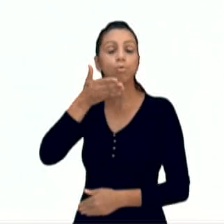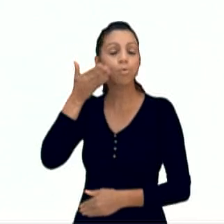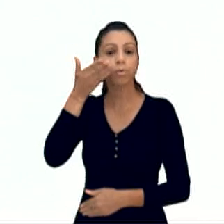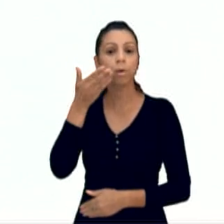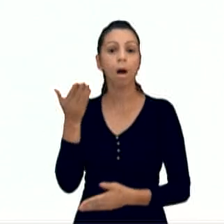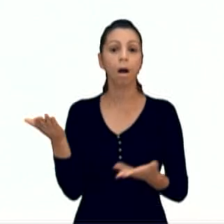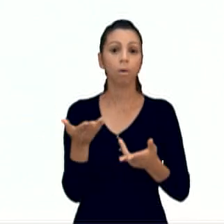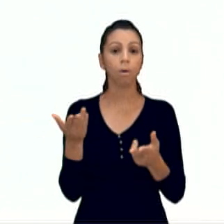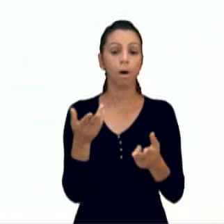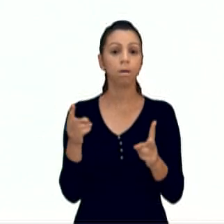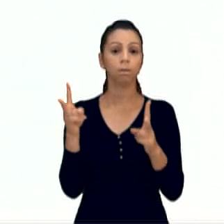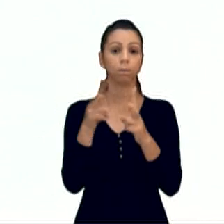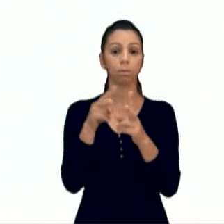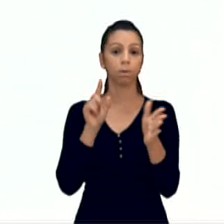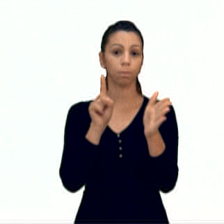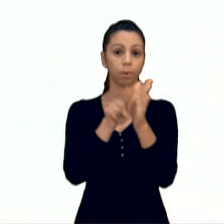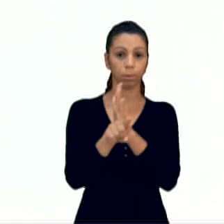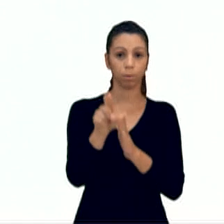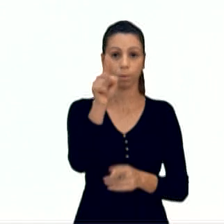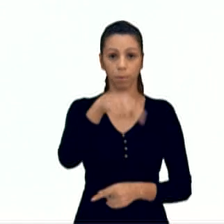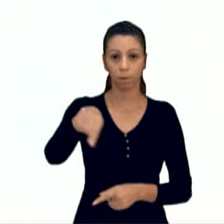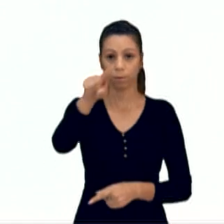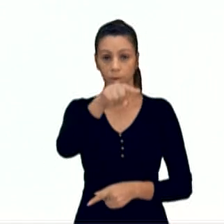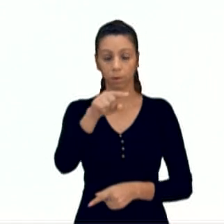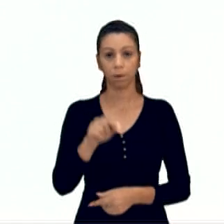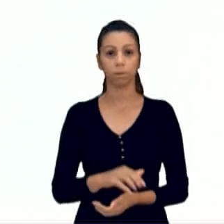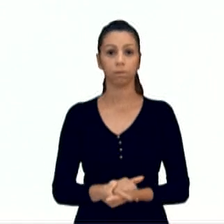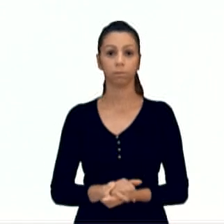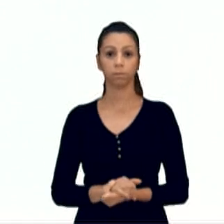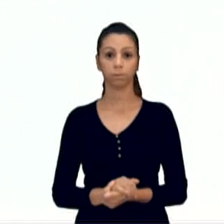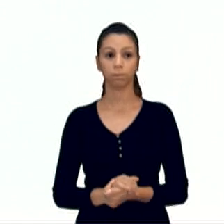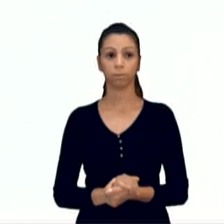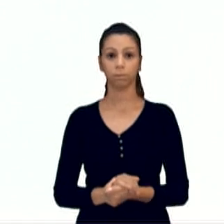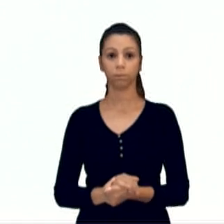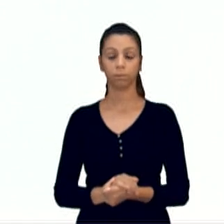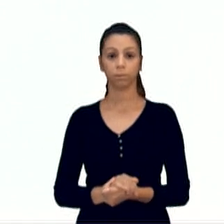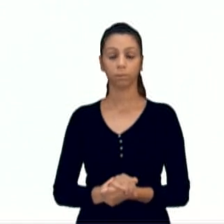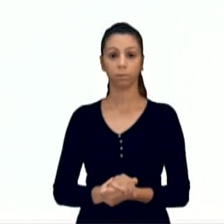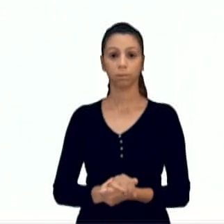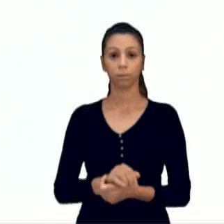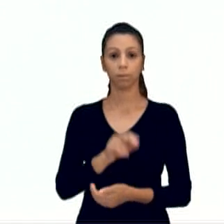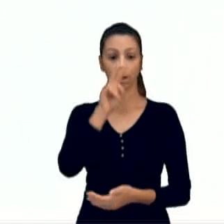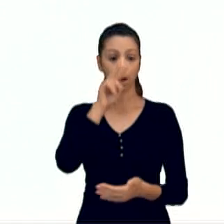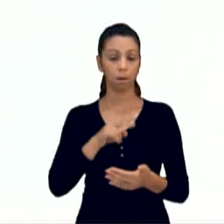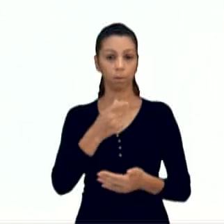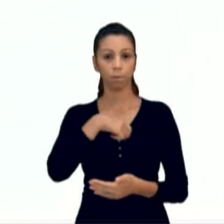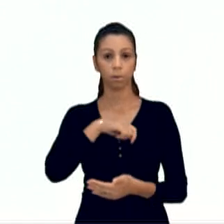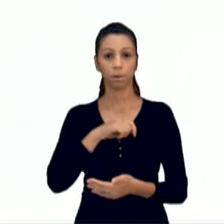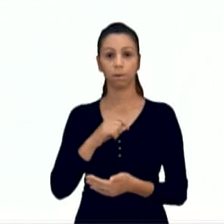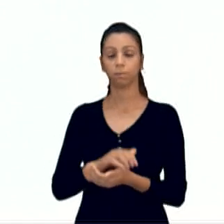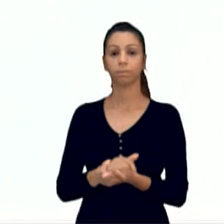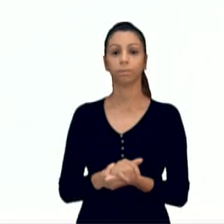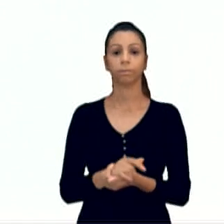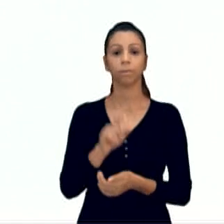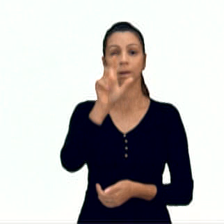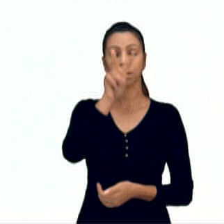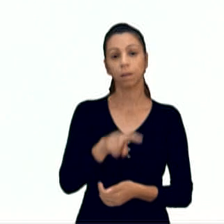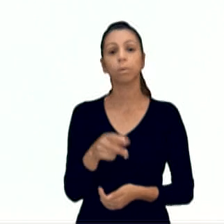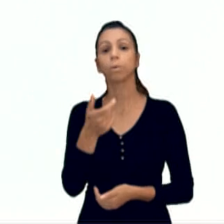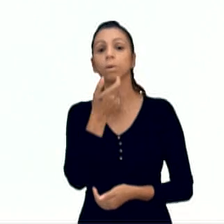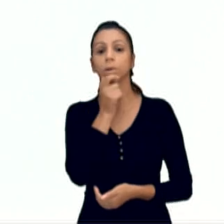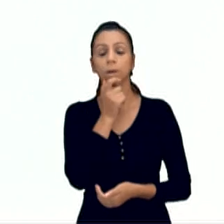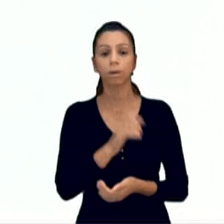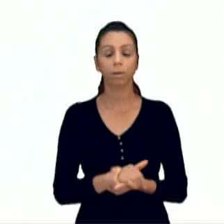vocês. Do you know the girls in the photo? Who are they? Vocês conhecem as meninas da foto,